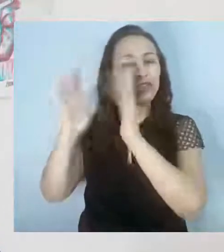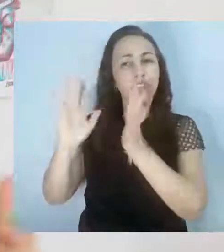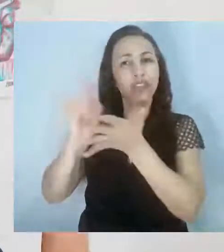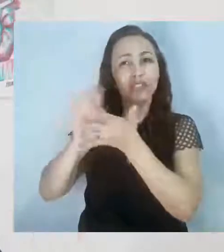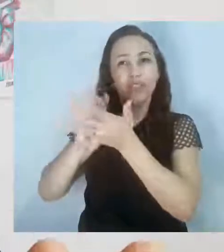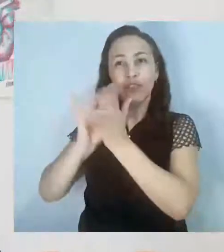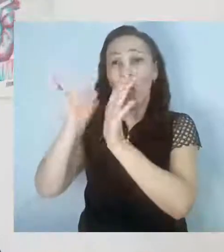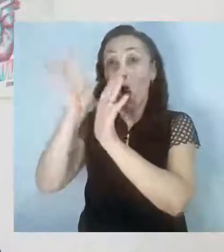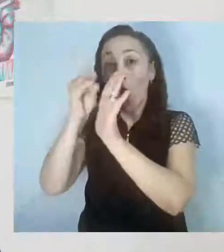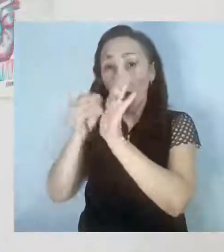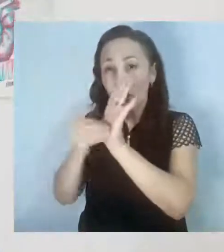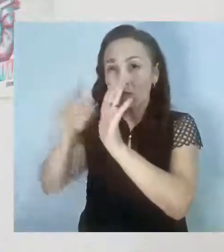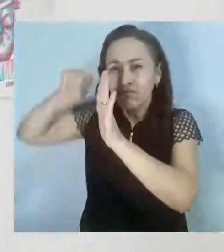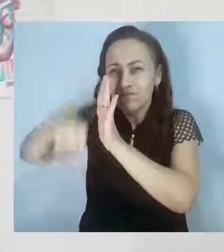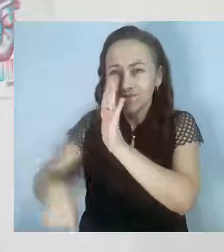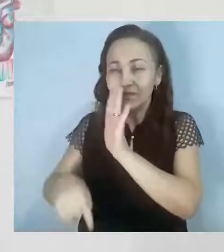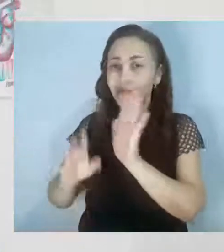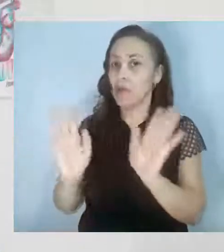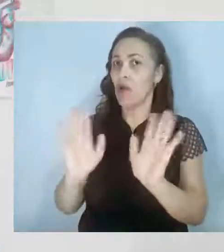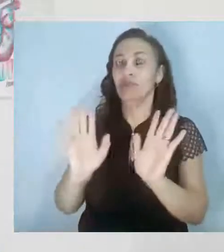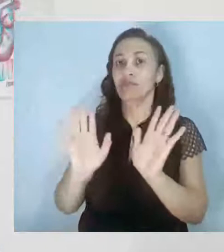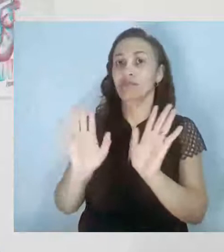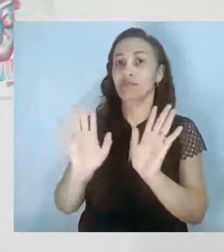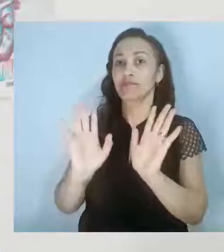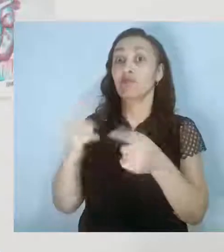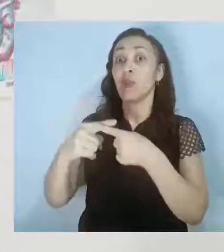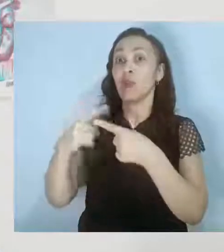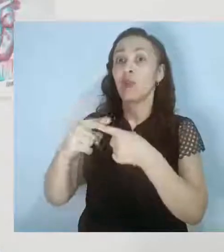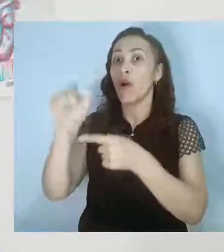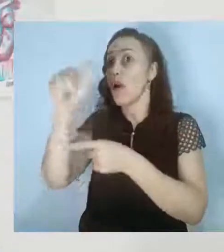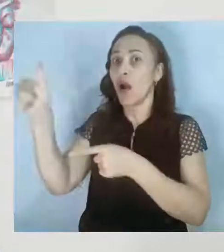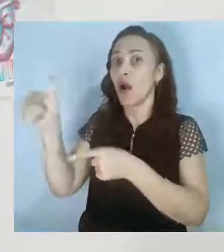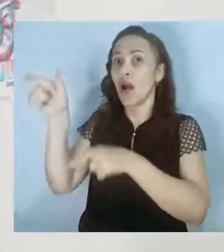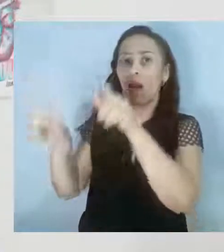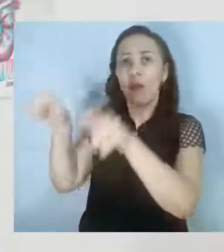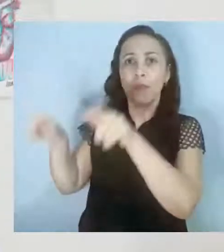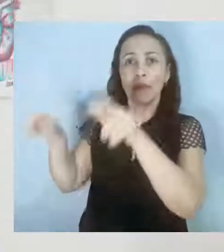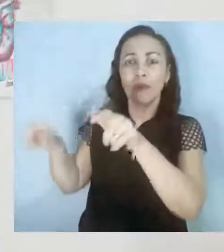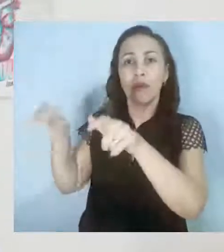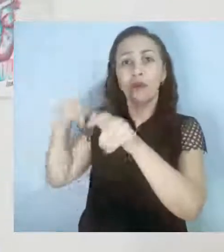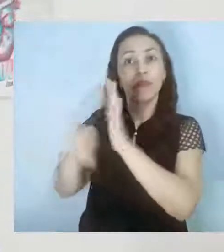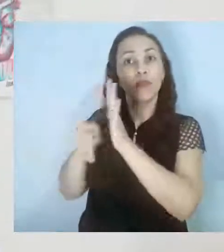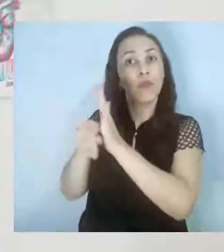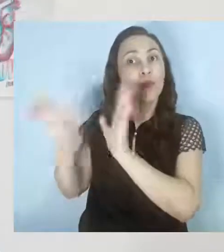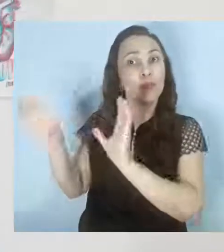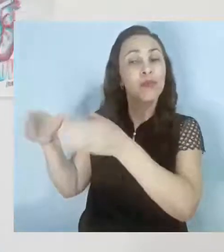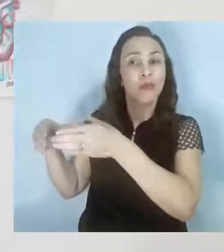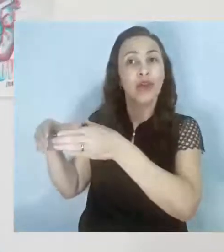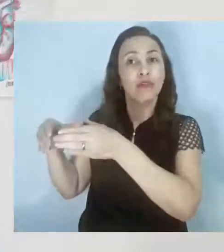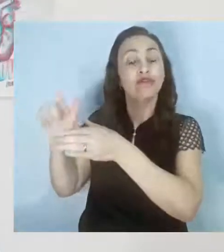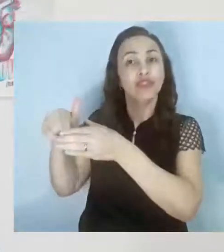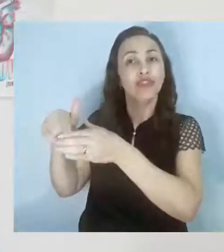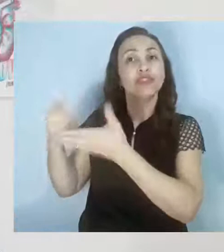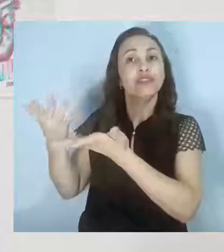grande conteúdo, não. Até porque existem outras pessoas aqui na nossa comunidade que fariam isso de